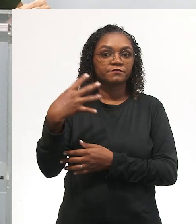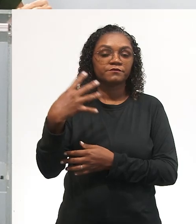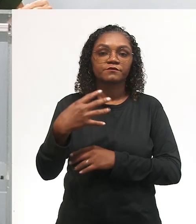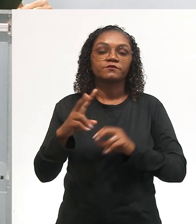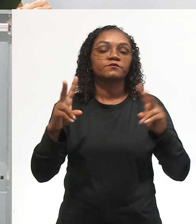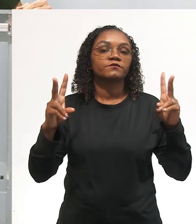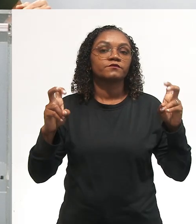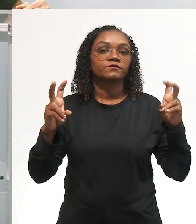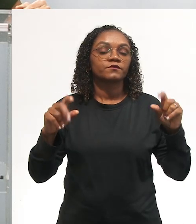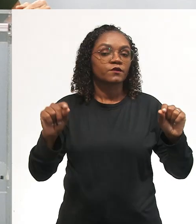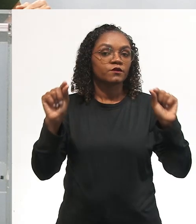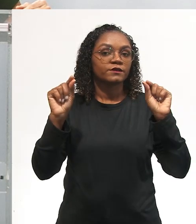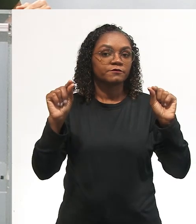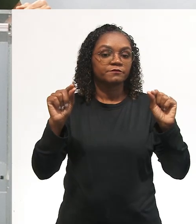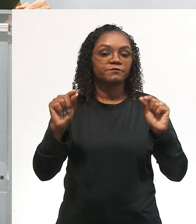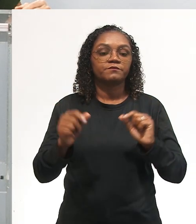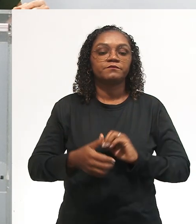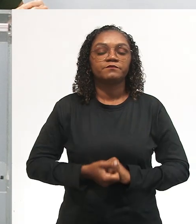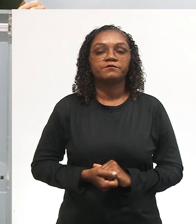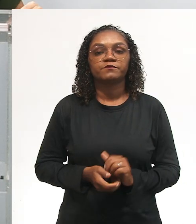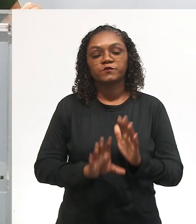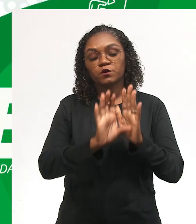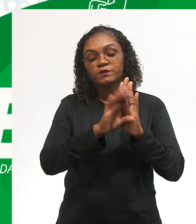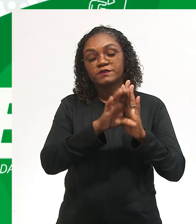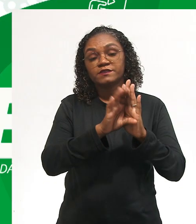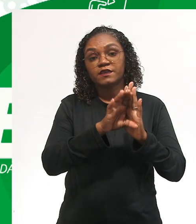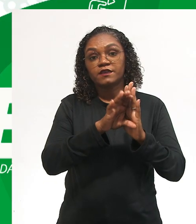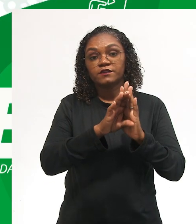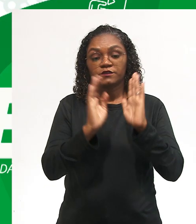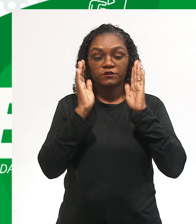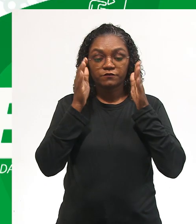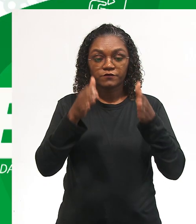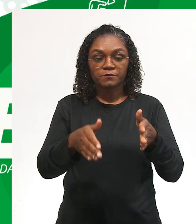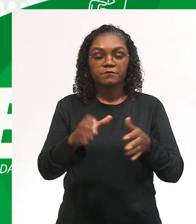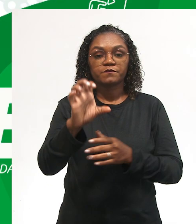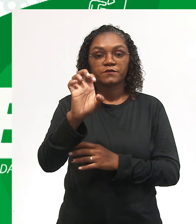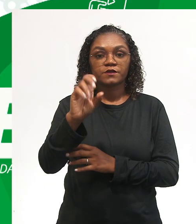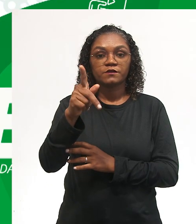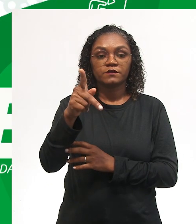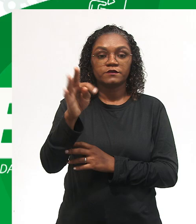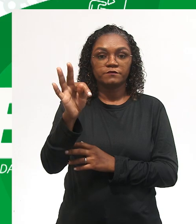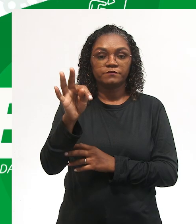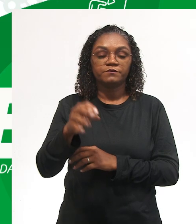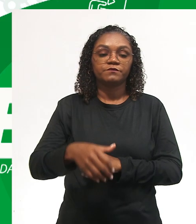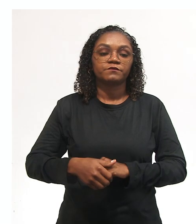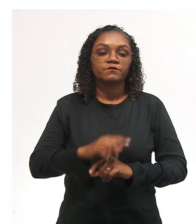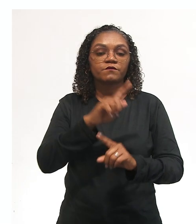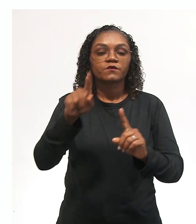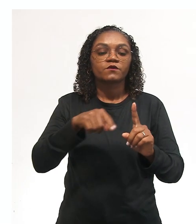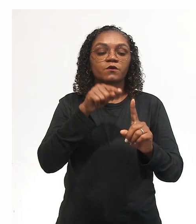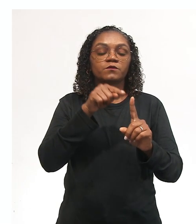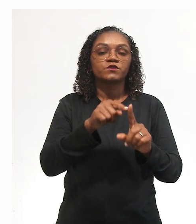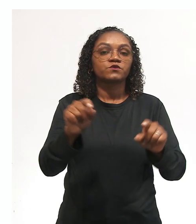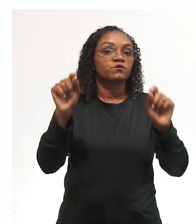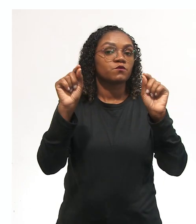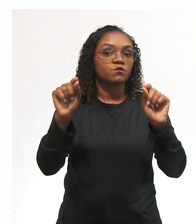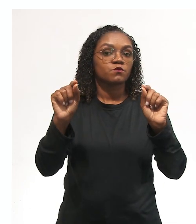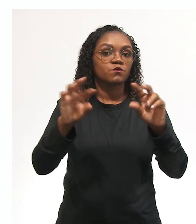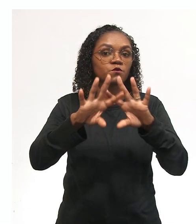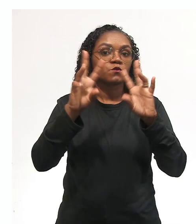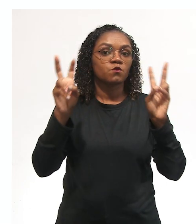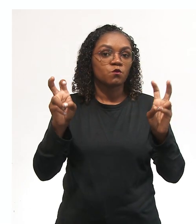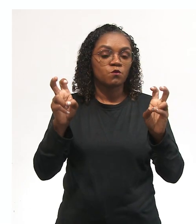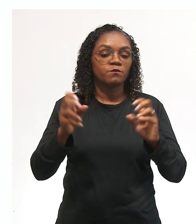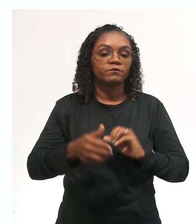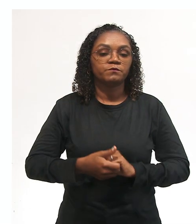aula 4, nós vamos tratar dos conceitos na EPT. Então vamos lá. Temos como objetivo da